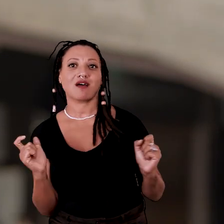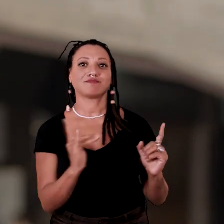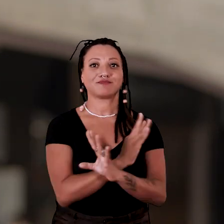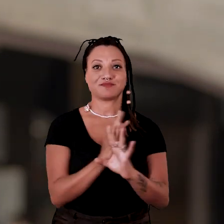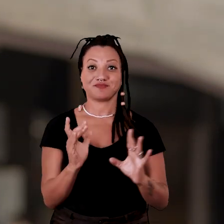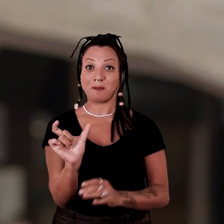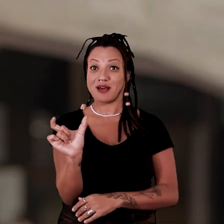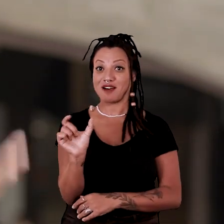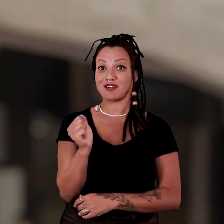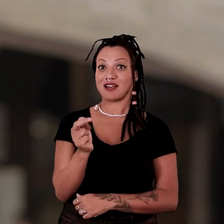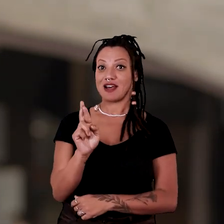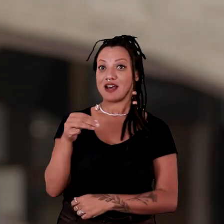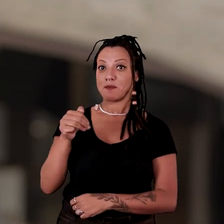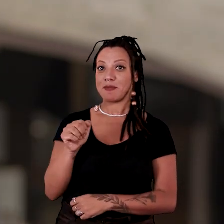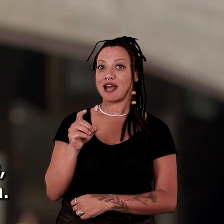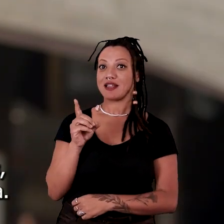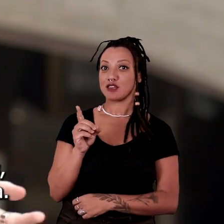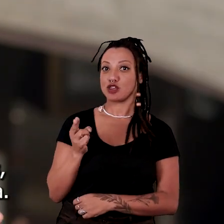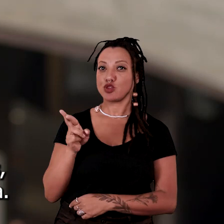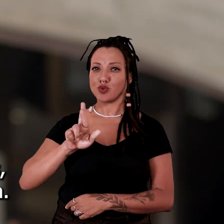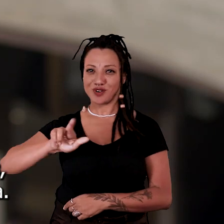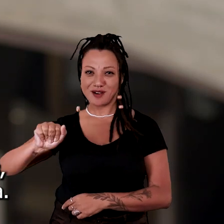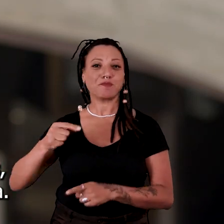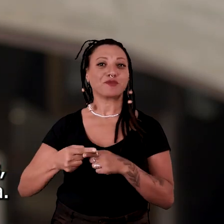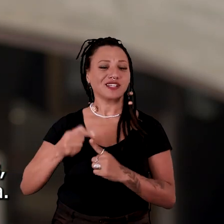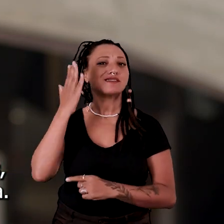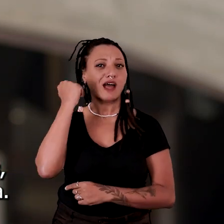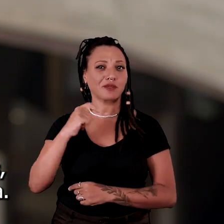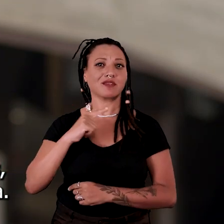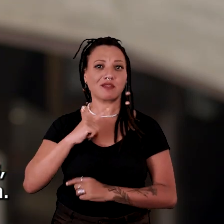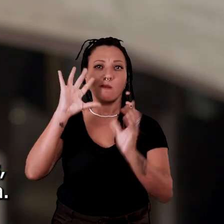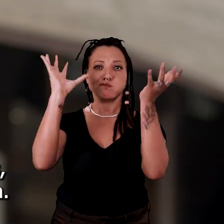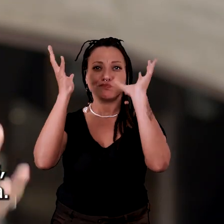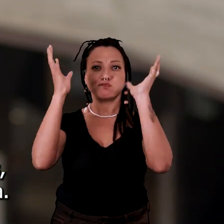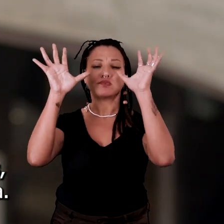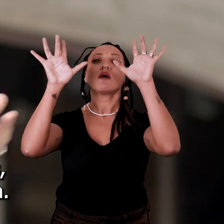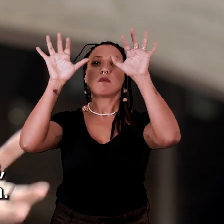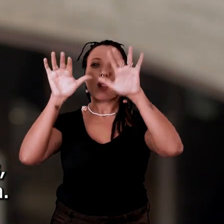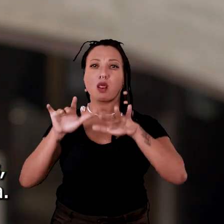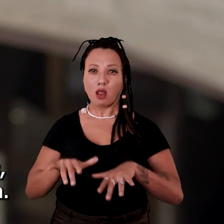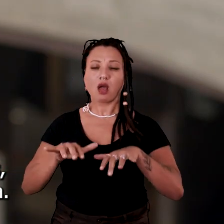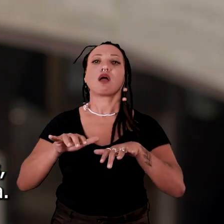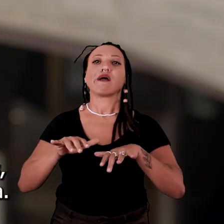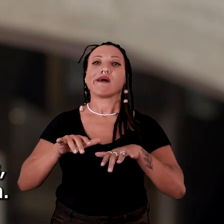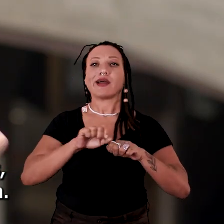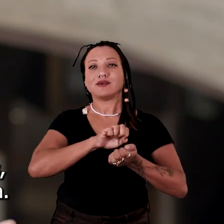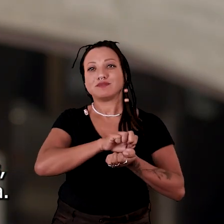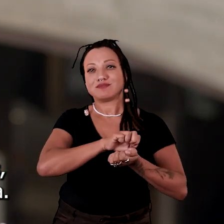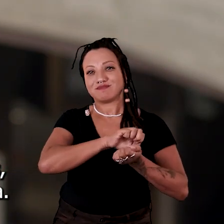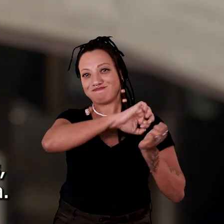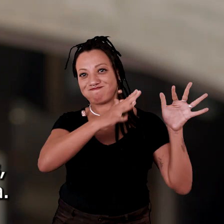subutilizado pela Light, com torres de transmissão. Com isso, são propostas diversas amenidades ecológicas,